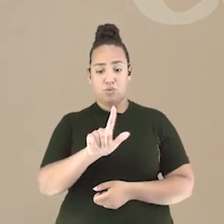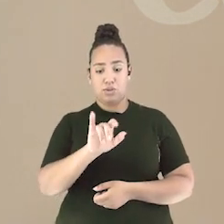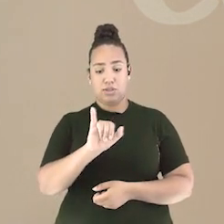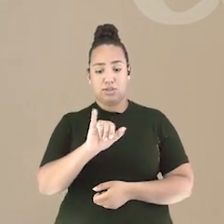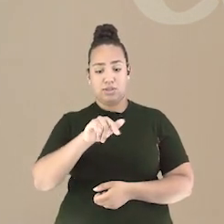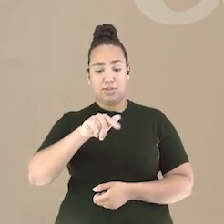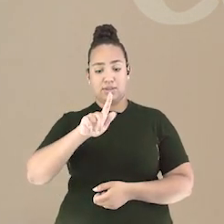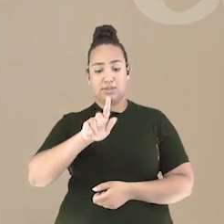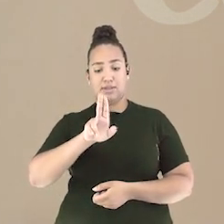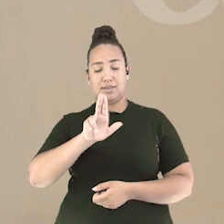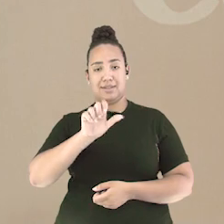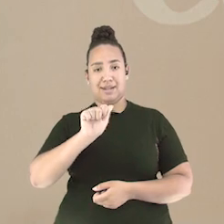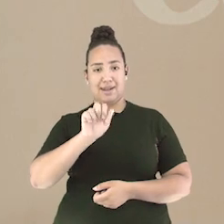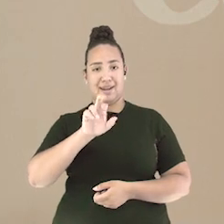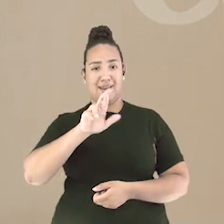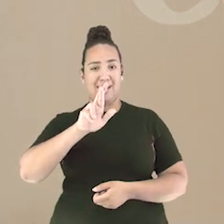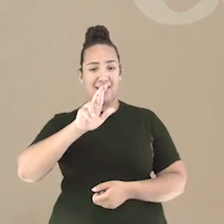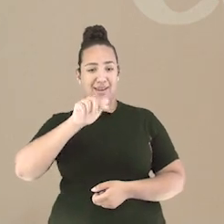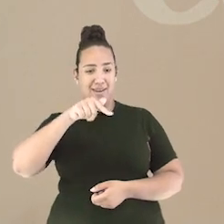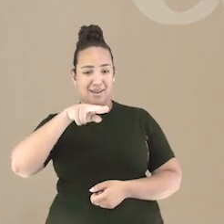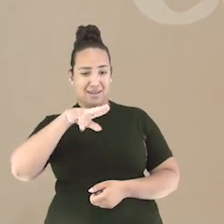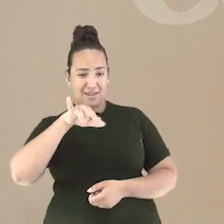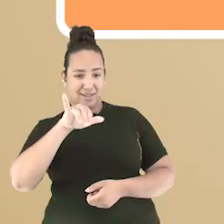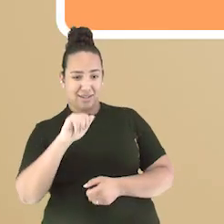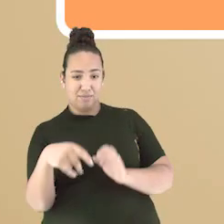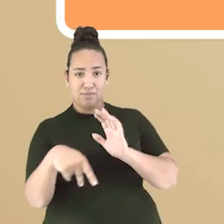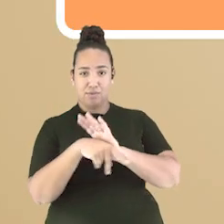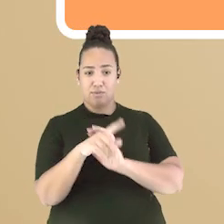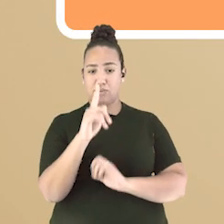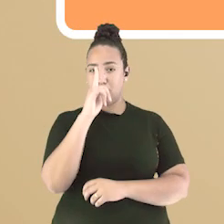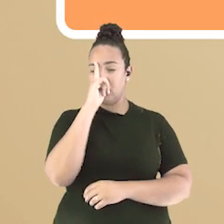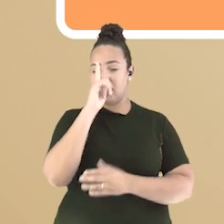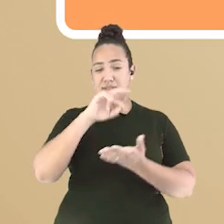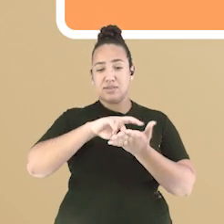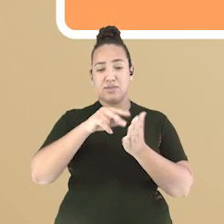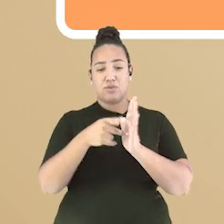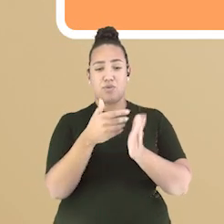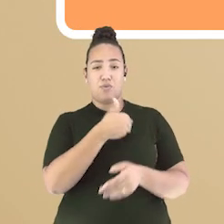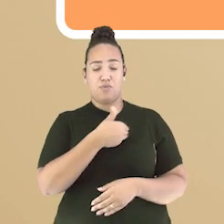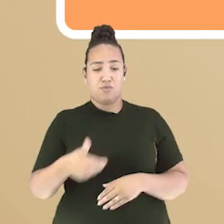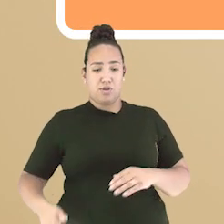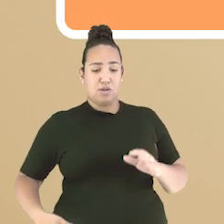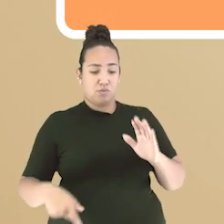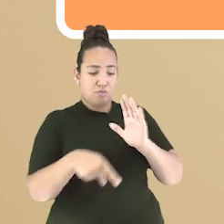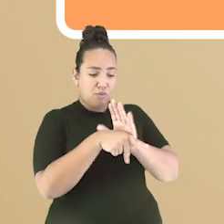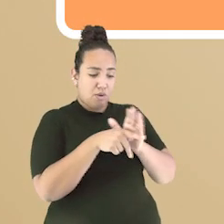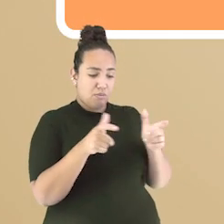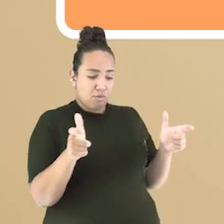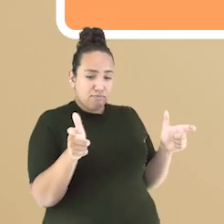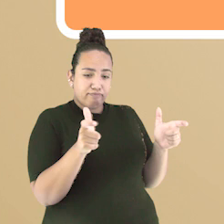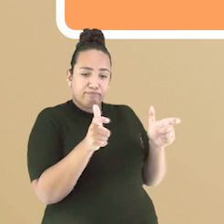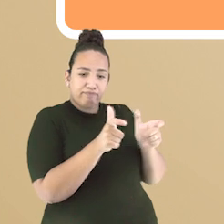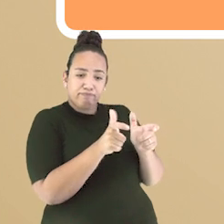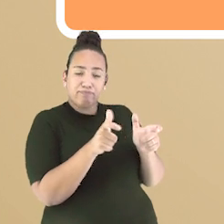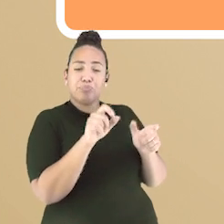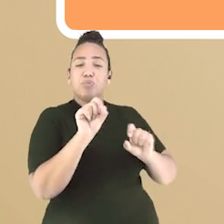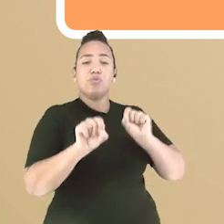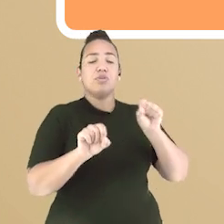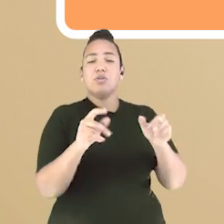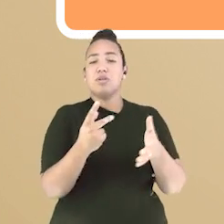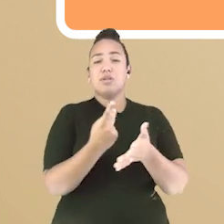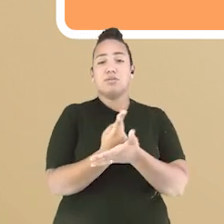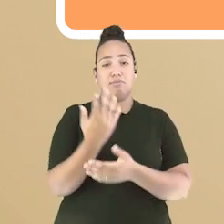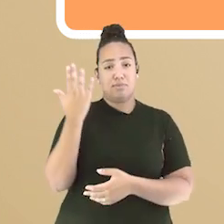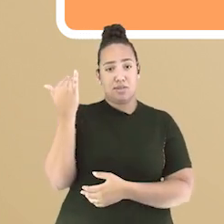vem do grego e significa governo de poucos. No Brasil, essas oligarquias eram grupos de grandes proprietários de